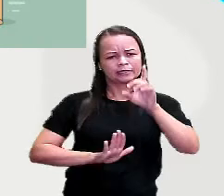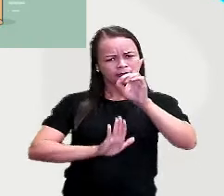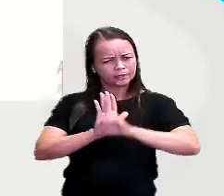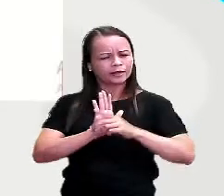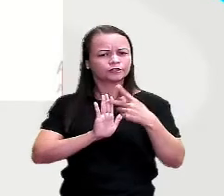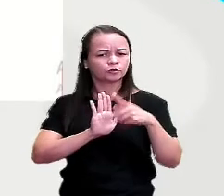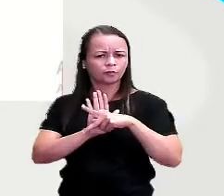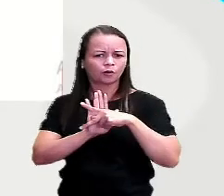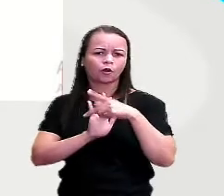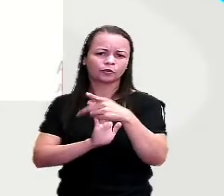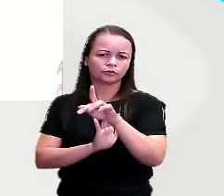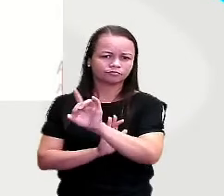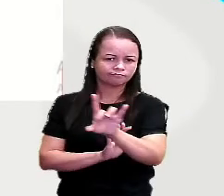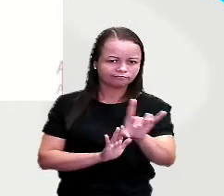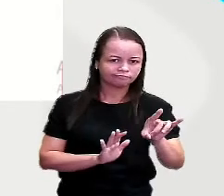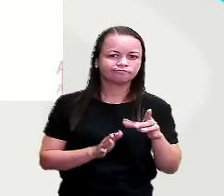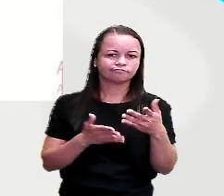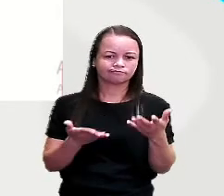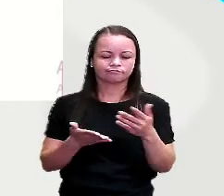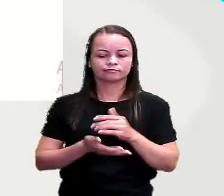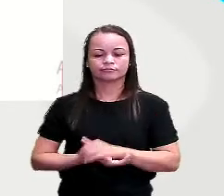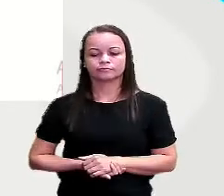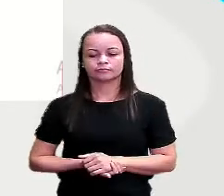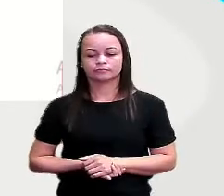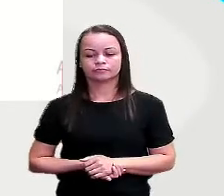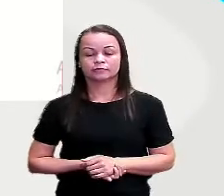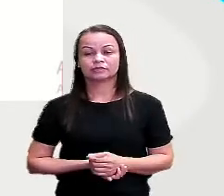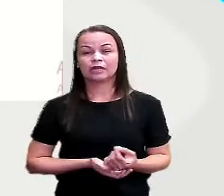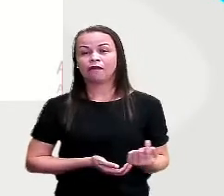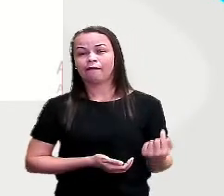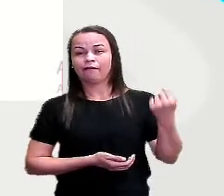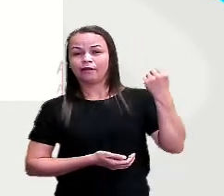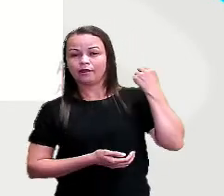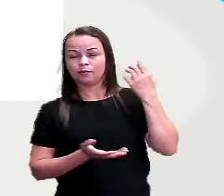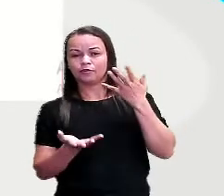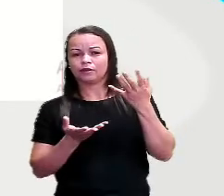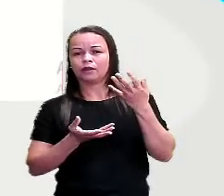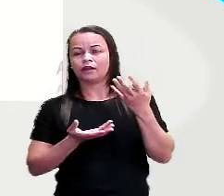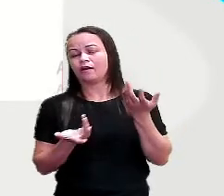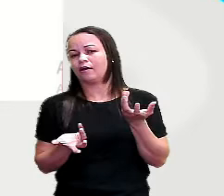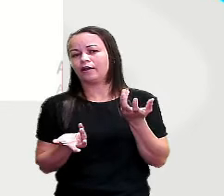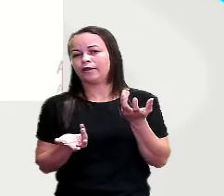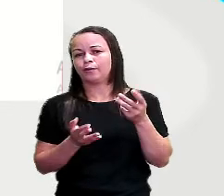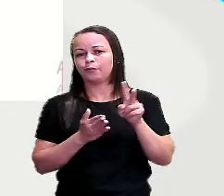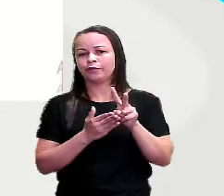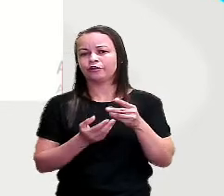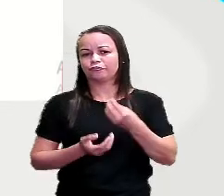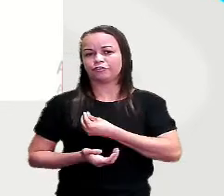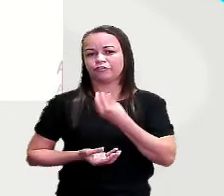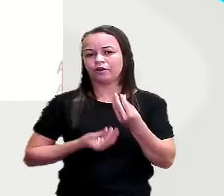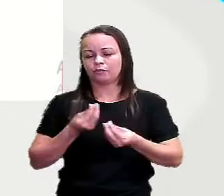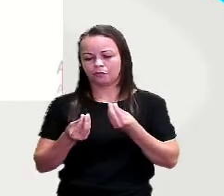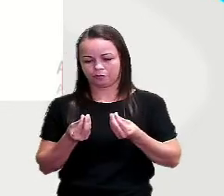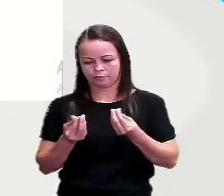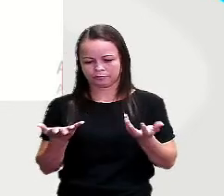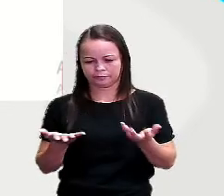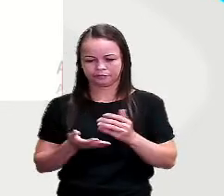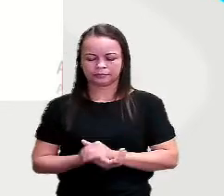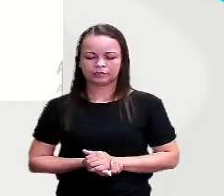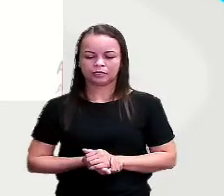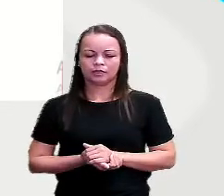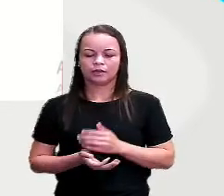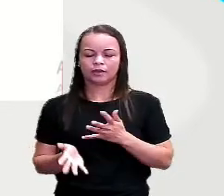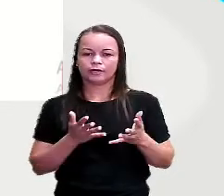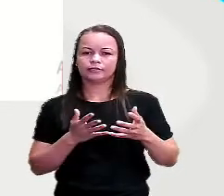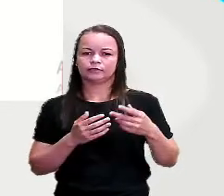gente? Ó, naquela época, como é que os indígenas viviam, né? O tupi-guarani era a língua mais falada entre os nativos